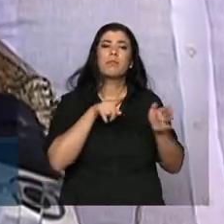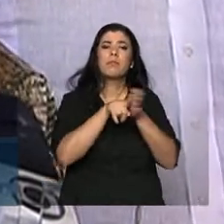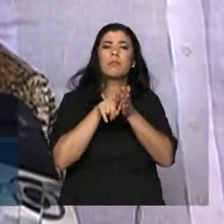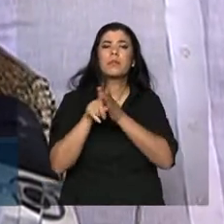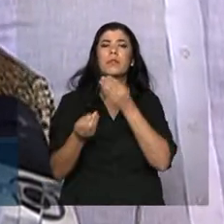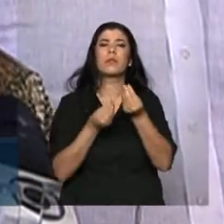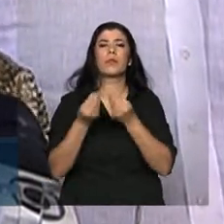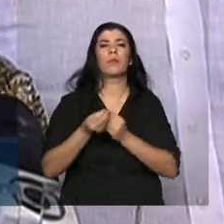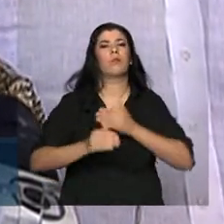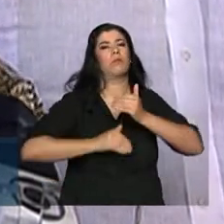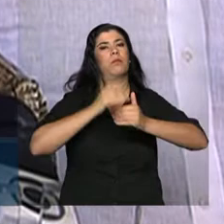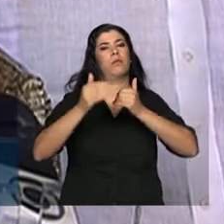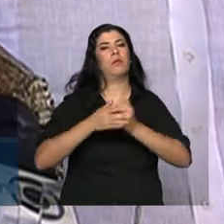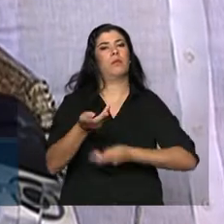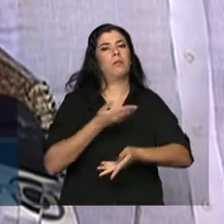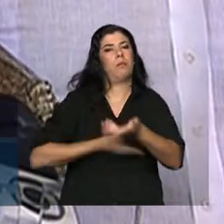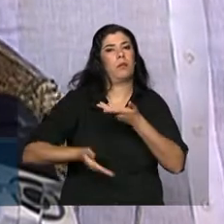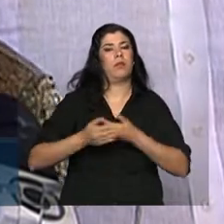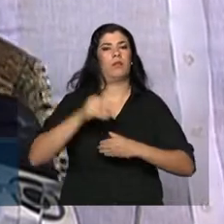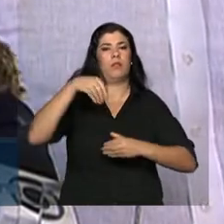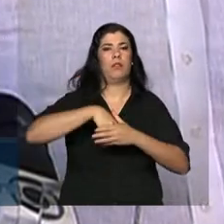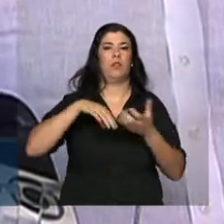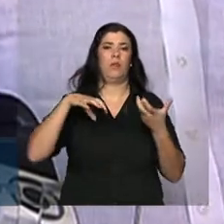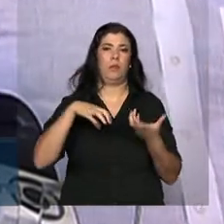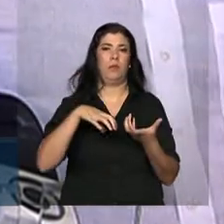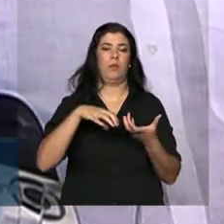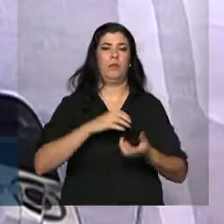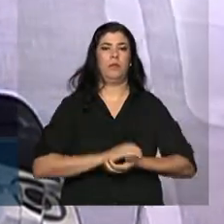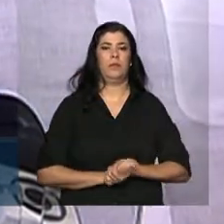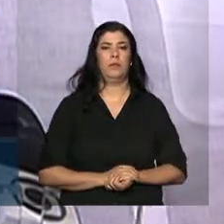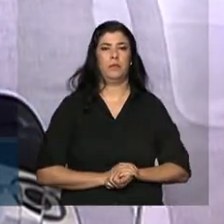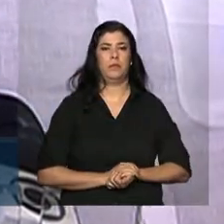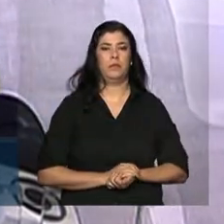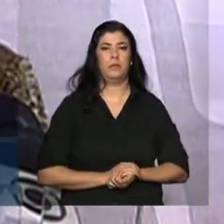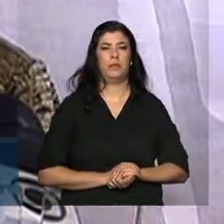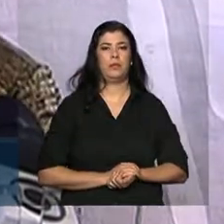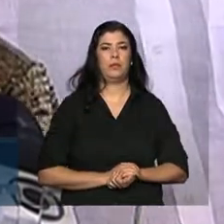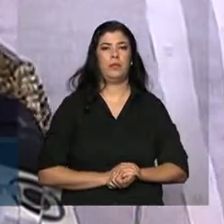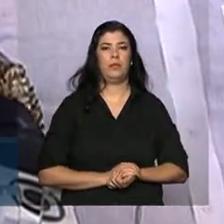se dará o processo negocial no Congresso.